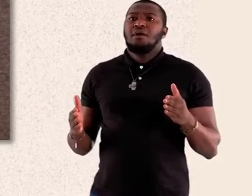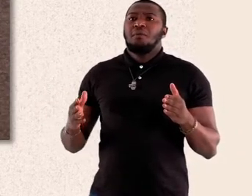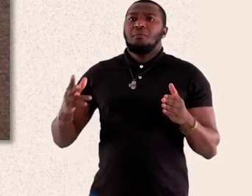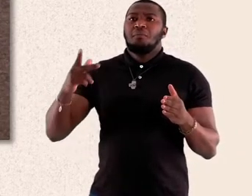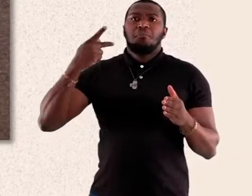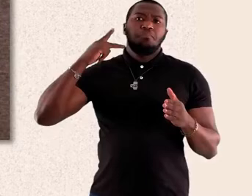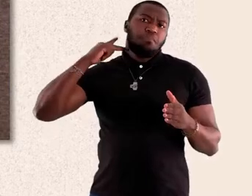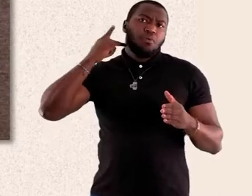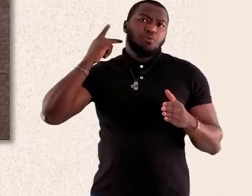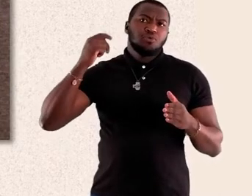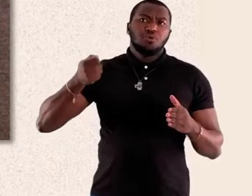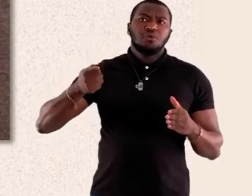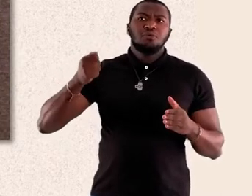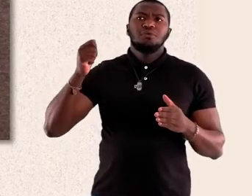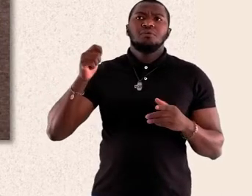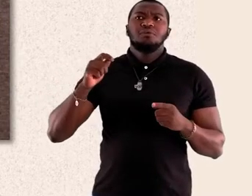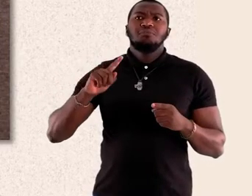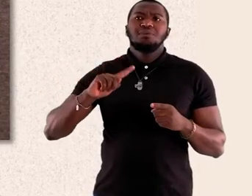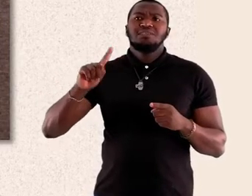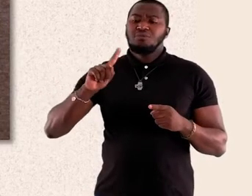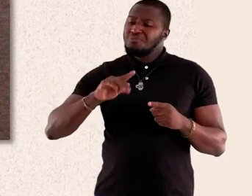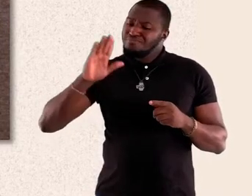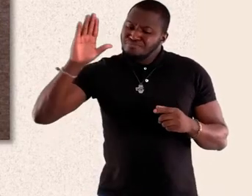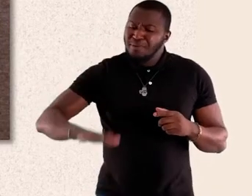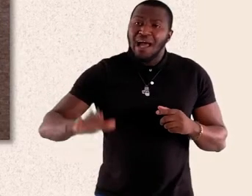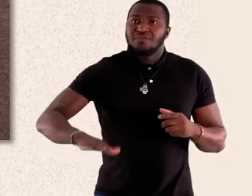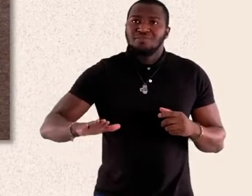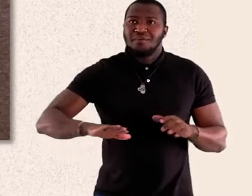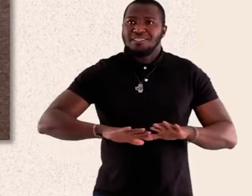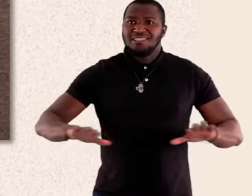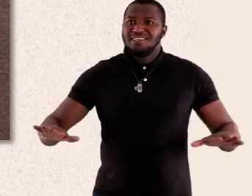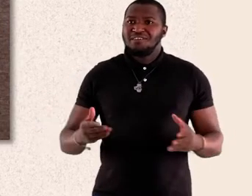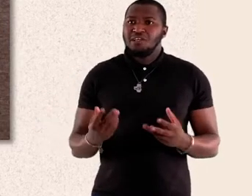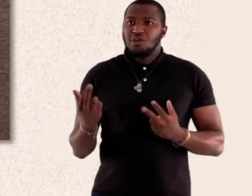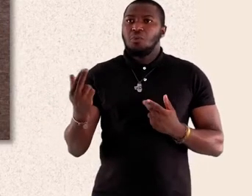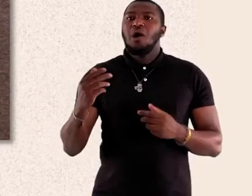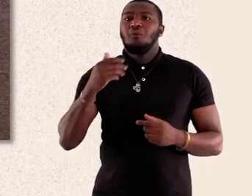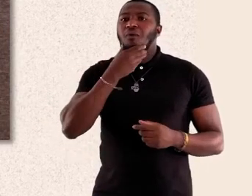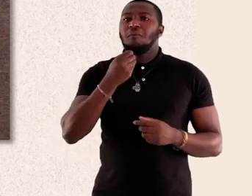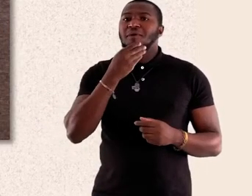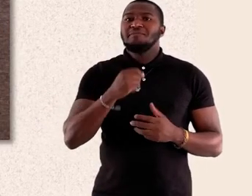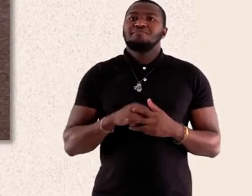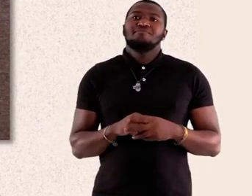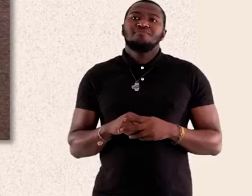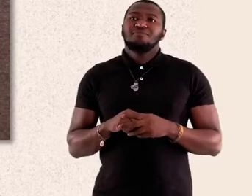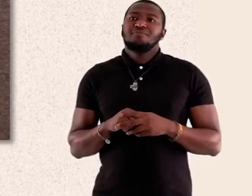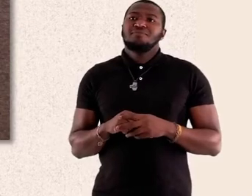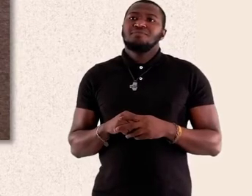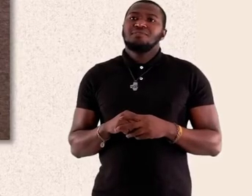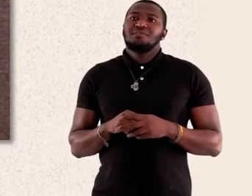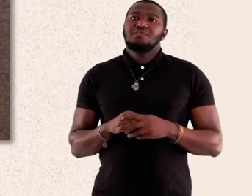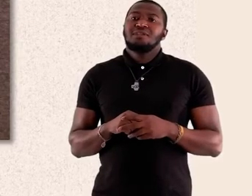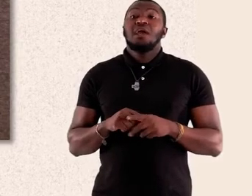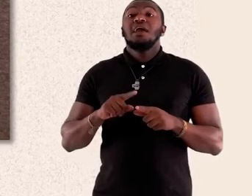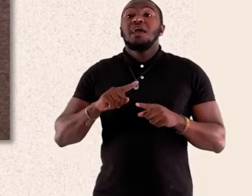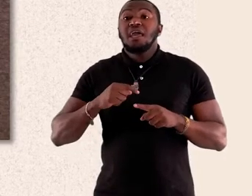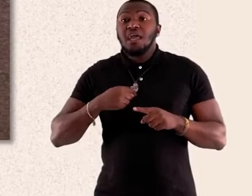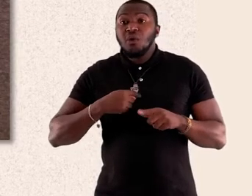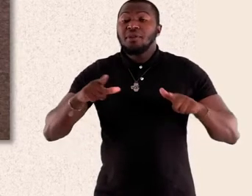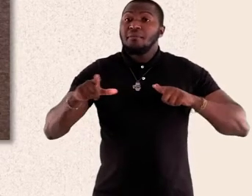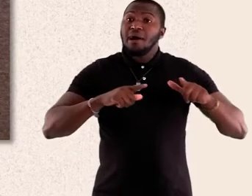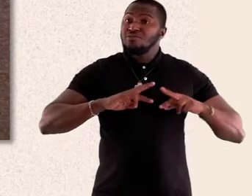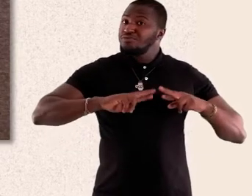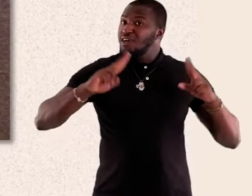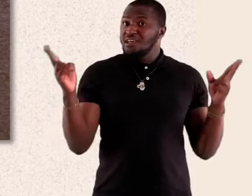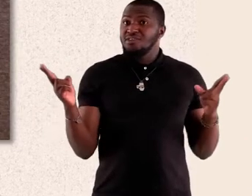bater na mesa tá eu sou promotora e eu não bato na mesa e é eu não bato na mesa e o ato de outra forma e